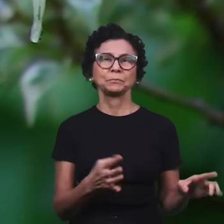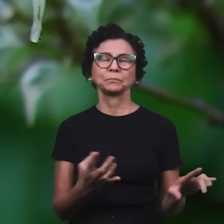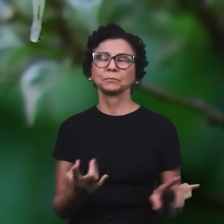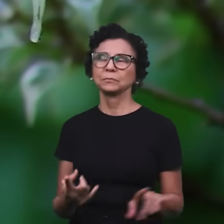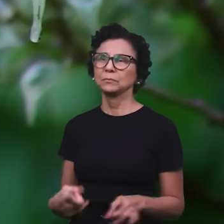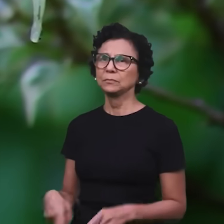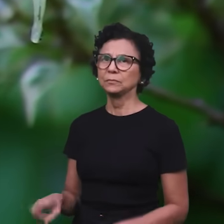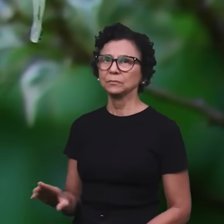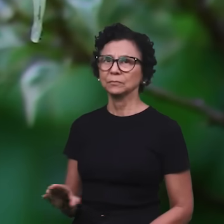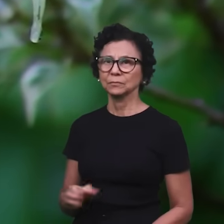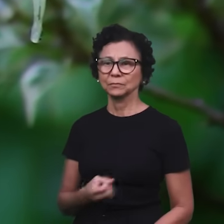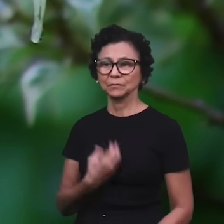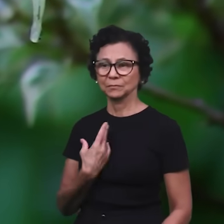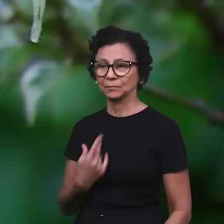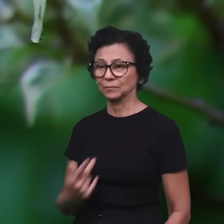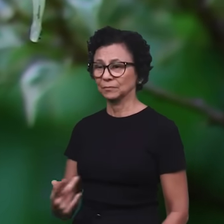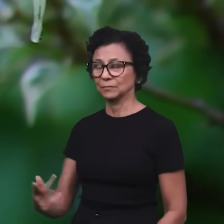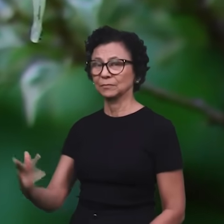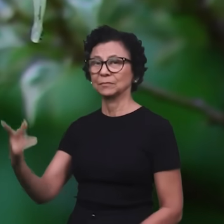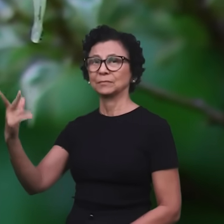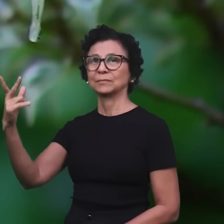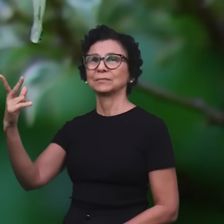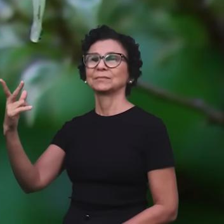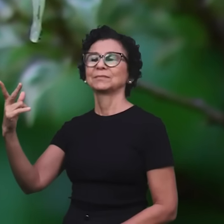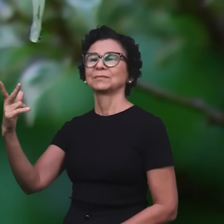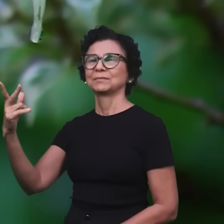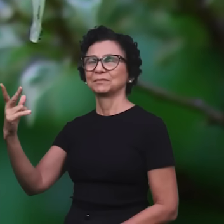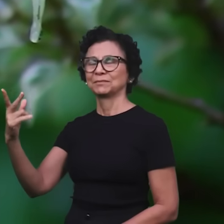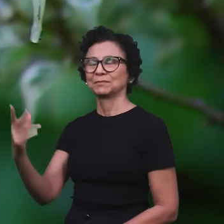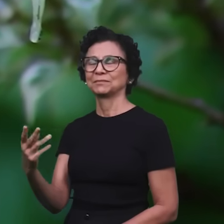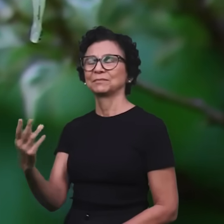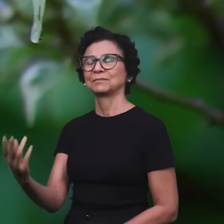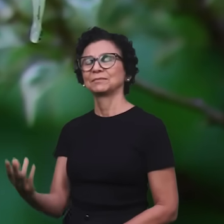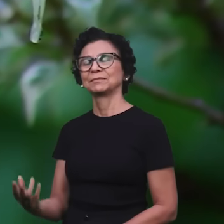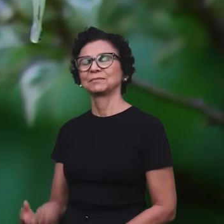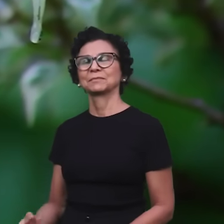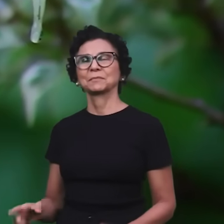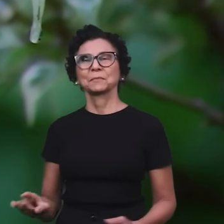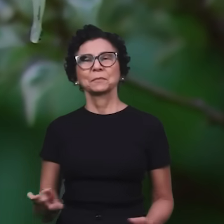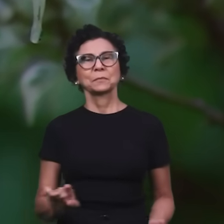ordena a vida para sempre.